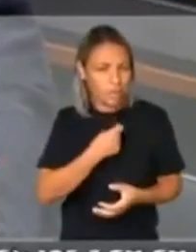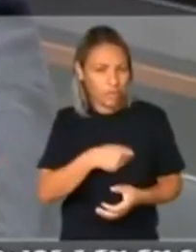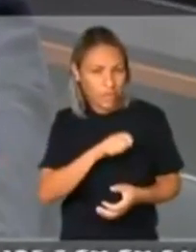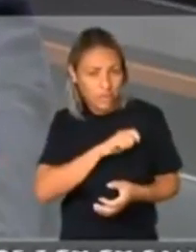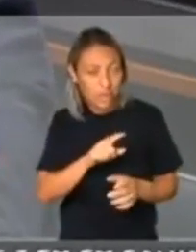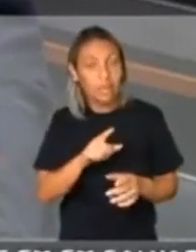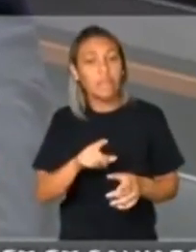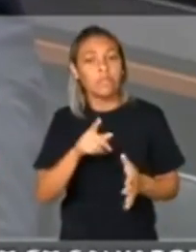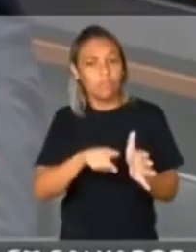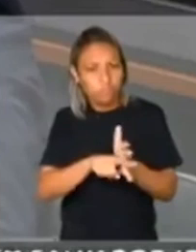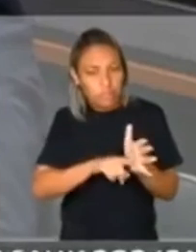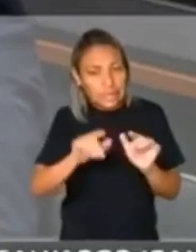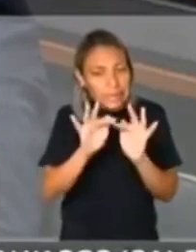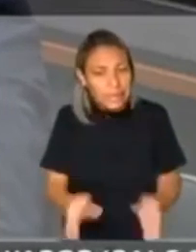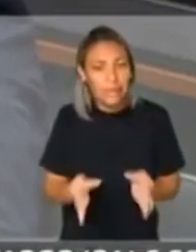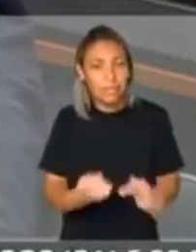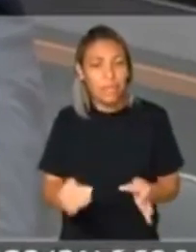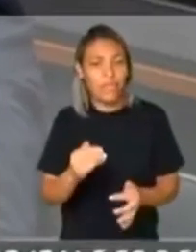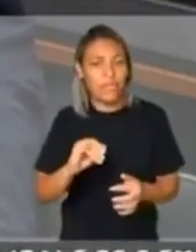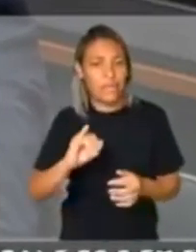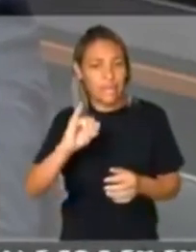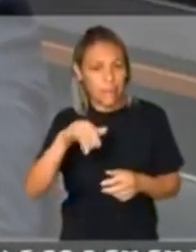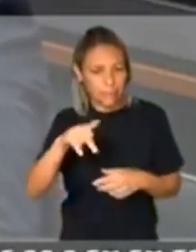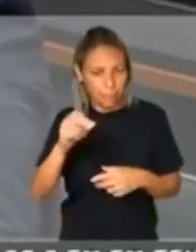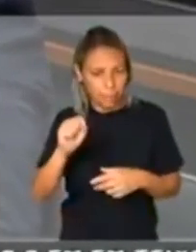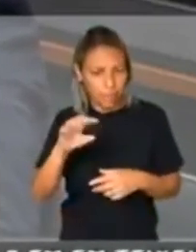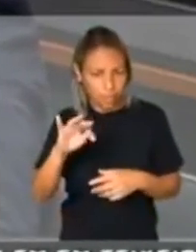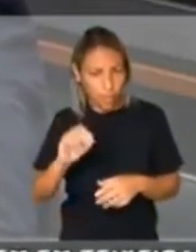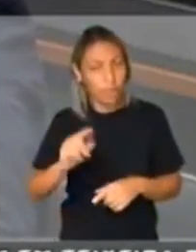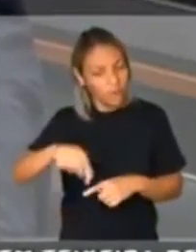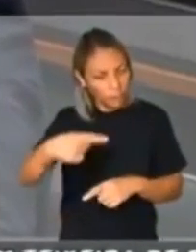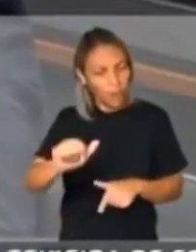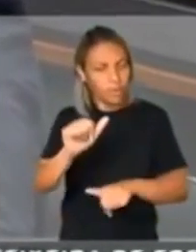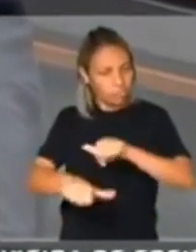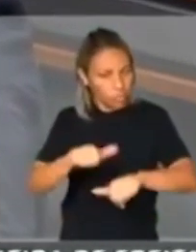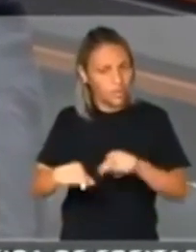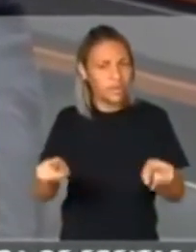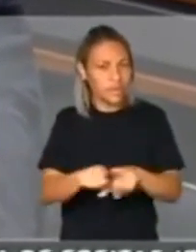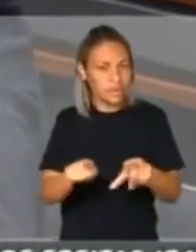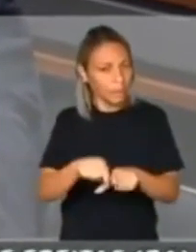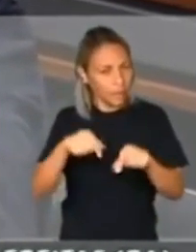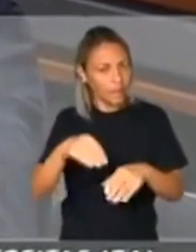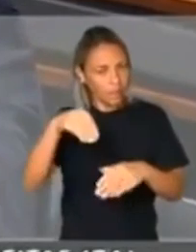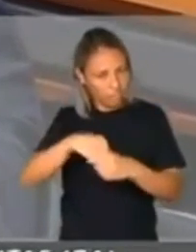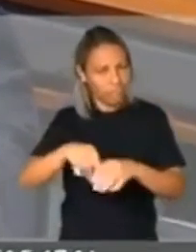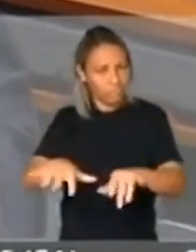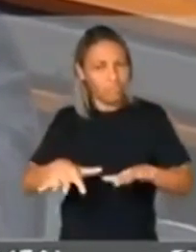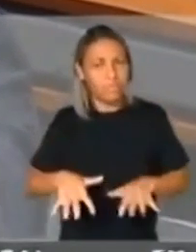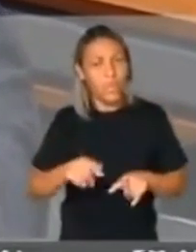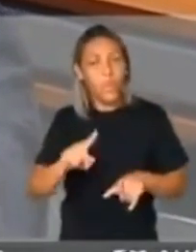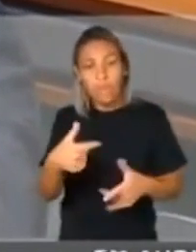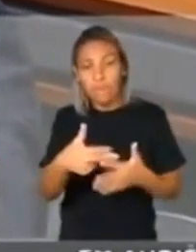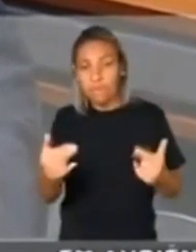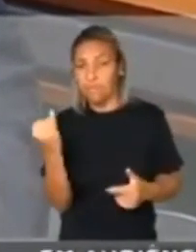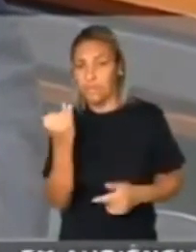efetivamente unifica os impostos, simplifica os impostos, que é a próxima reforma a ser debatida dentro desse parlamento. Outro